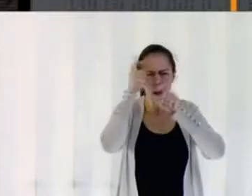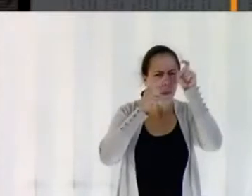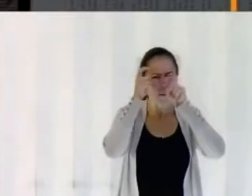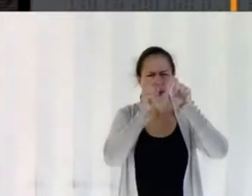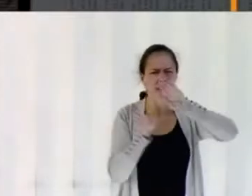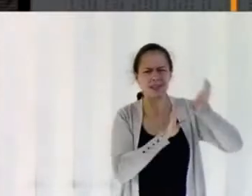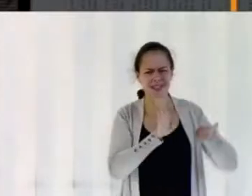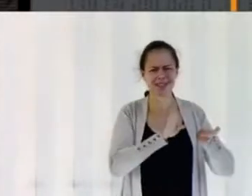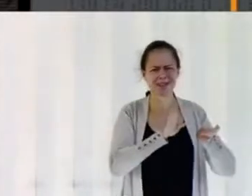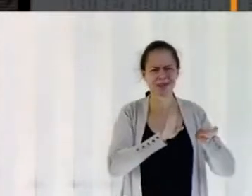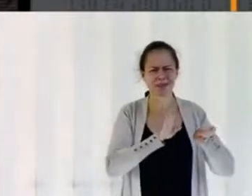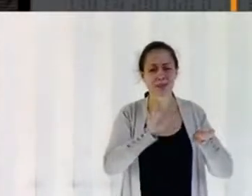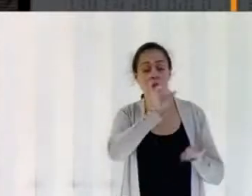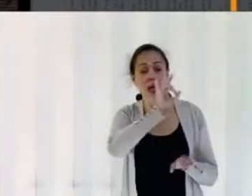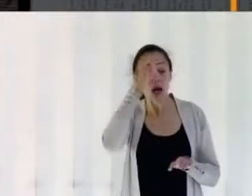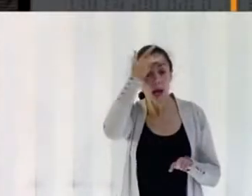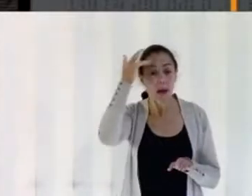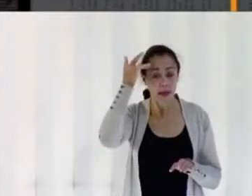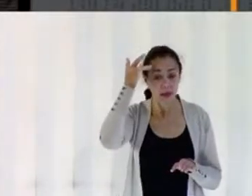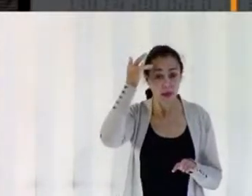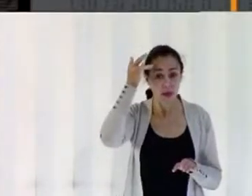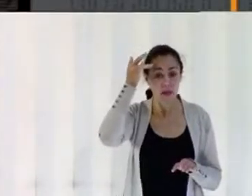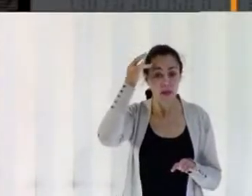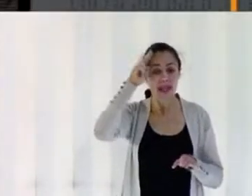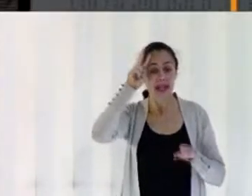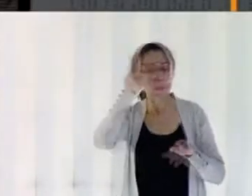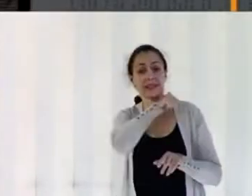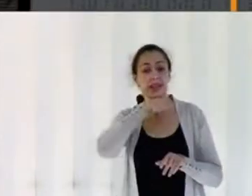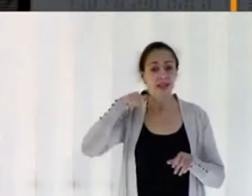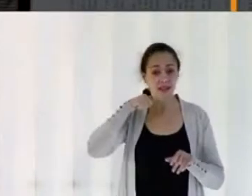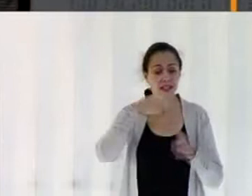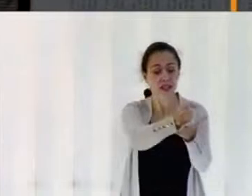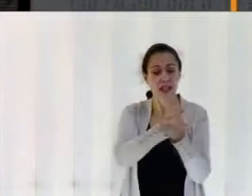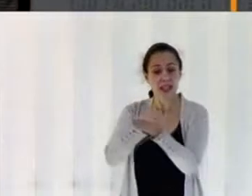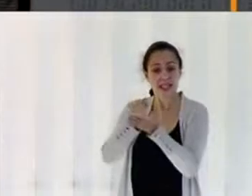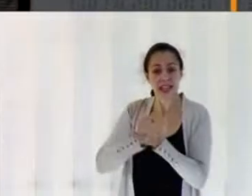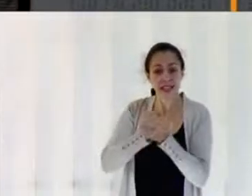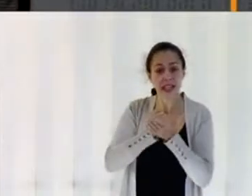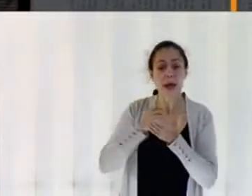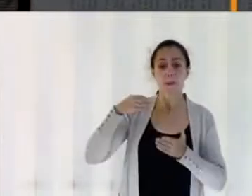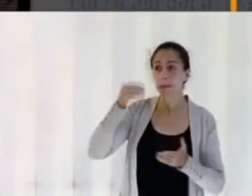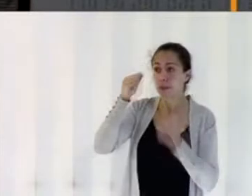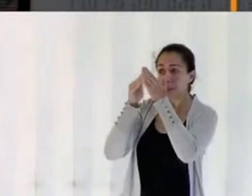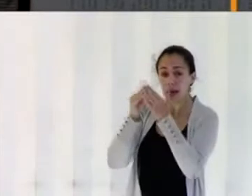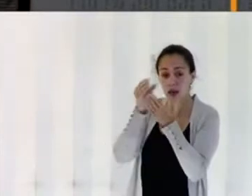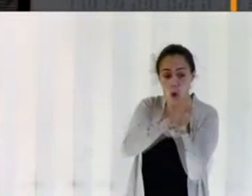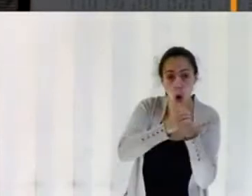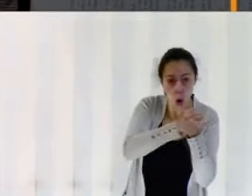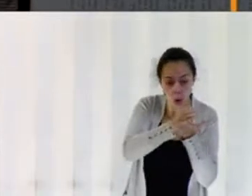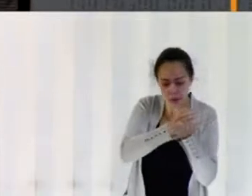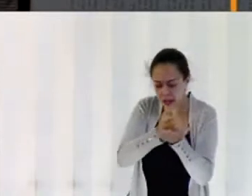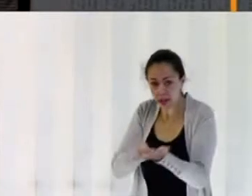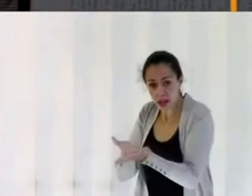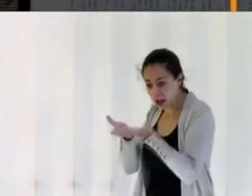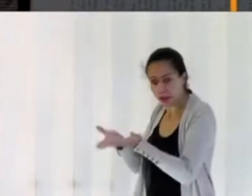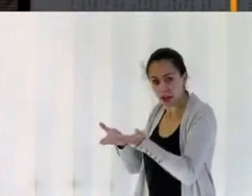do Santo dos Santos pelo sumo sacerdote, com oblação pelo pecado, têm um corpo queimado fora do